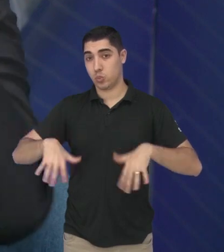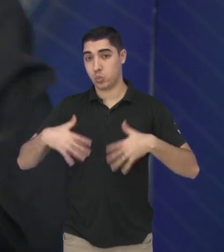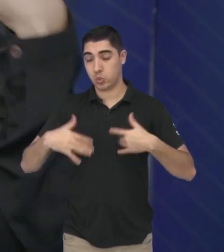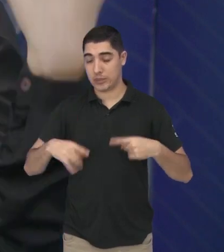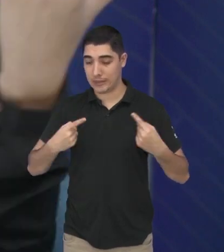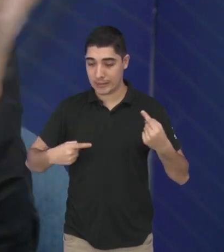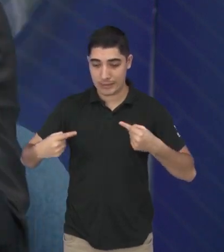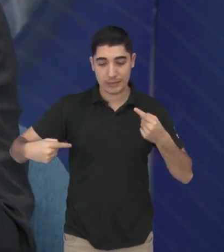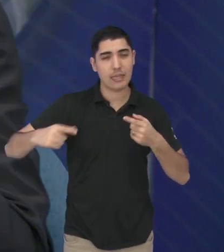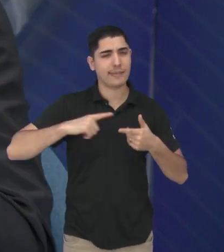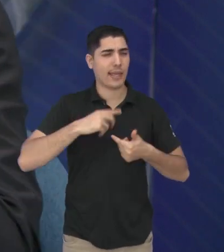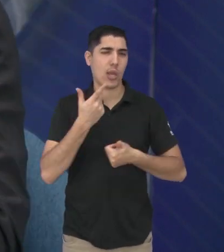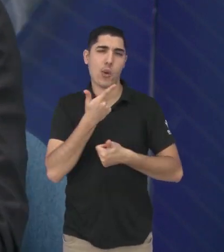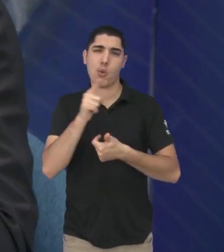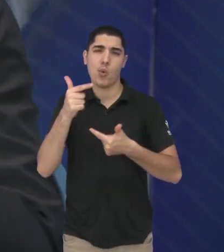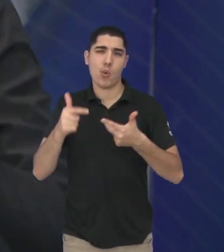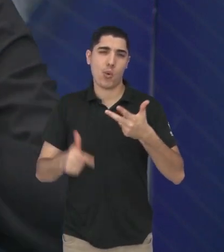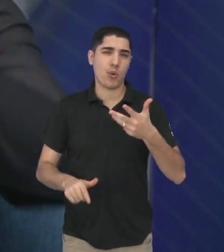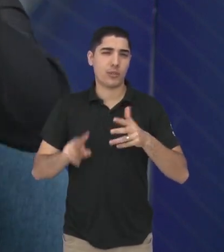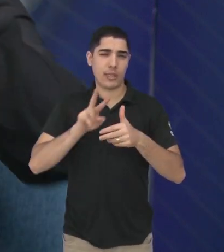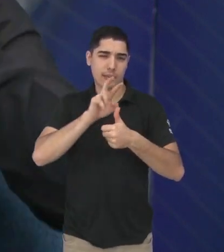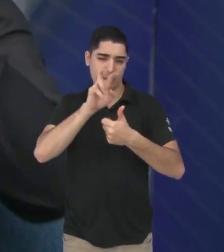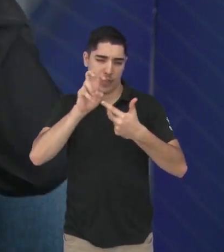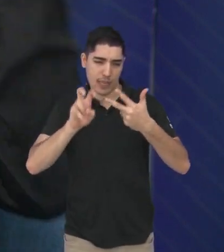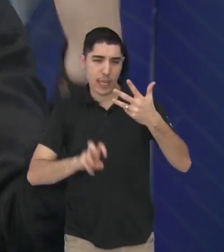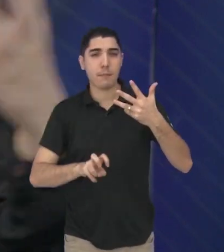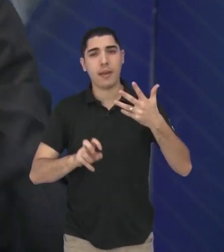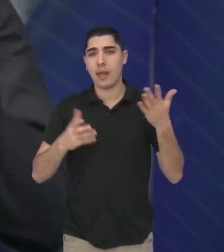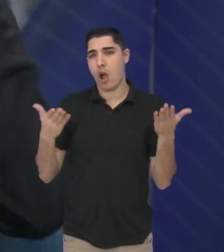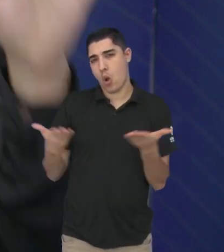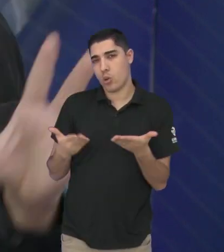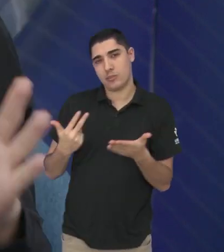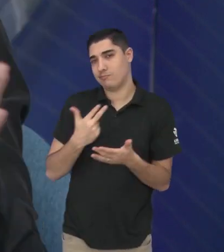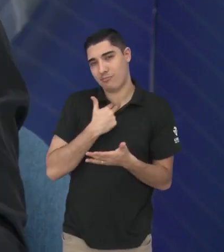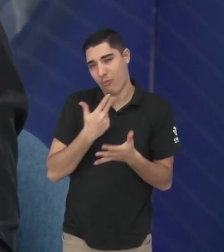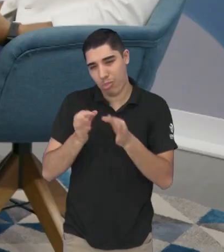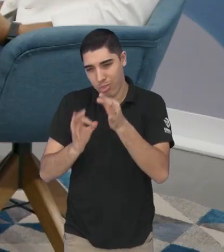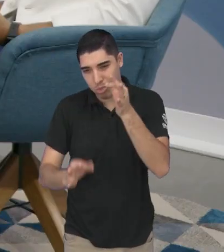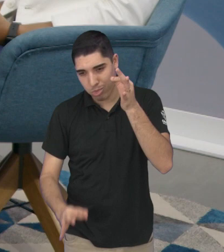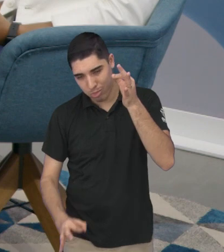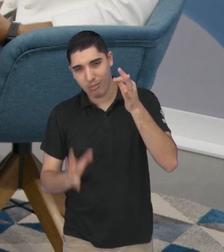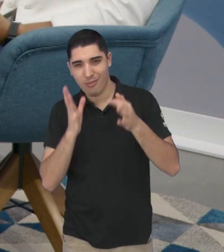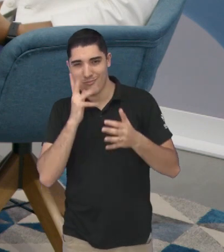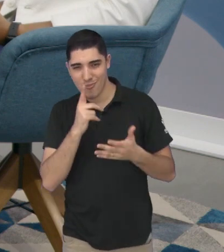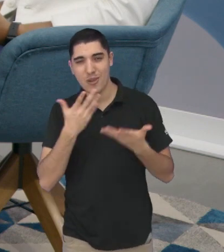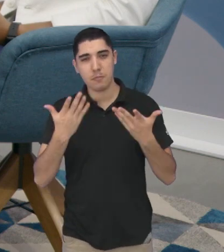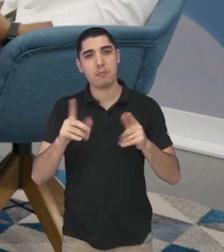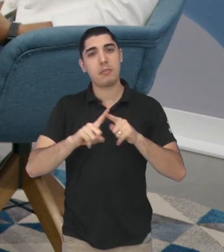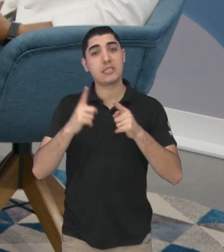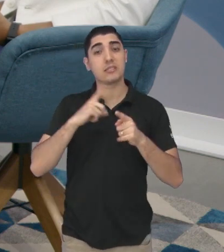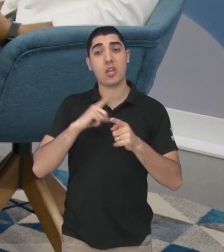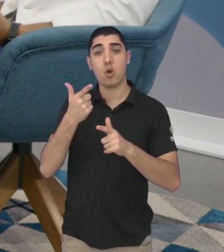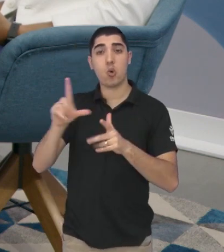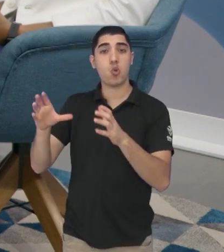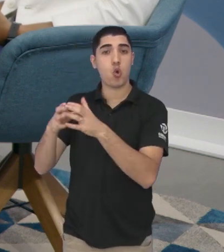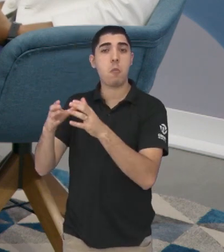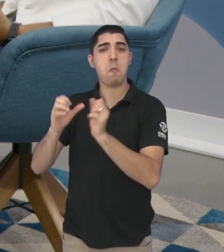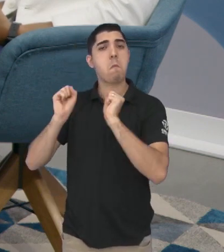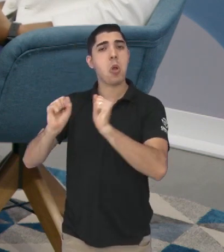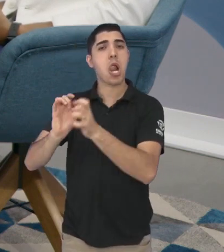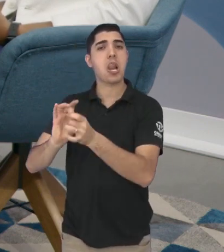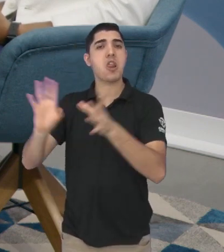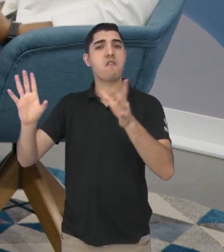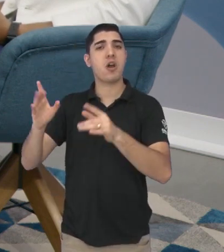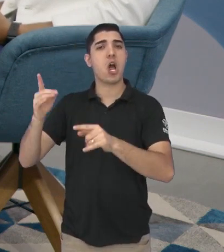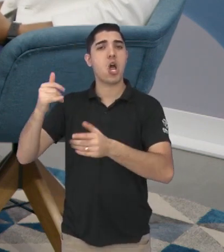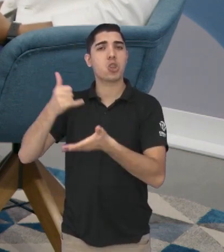aí gera outras discussões que, né, cabem até um programa, a gente não vai se estender aqui, grupos que defendem a legalização